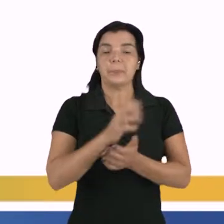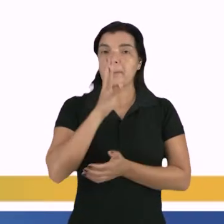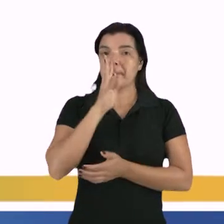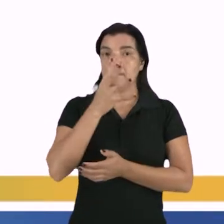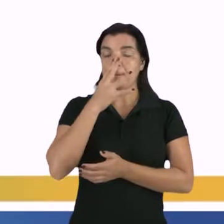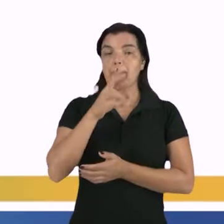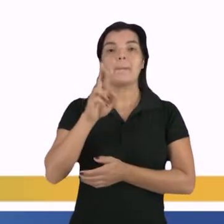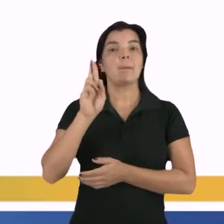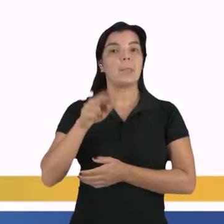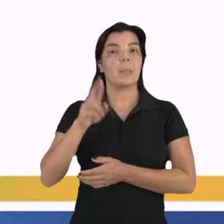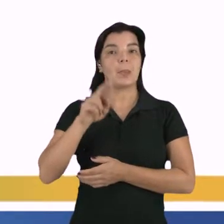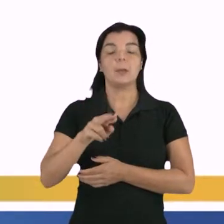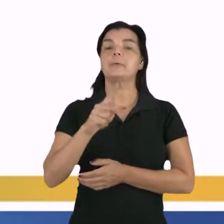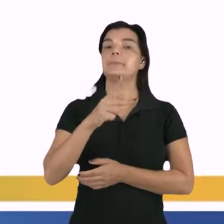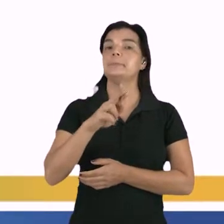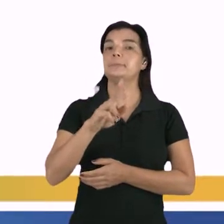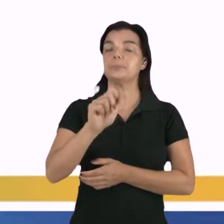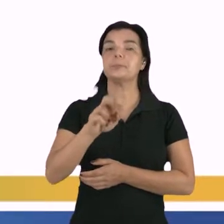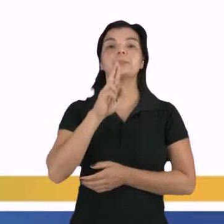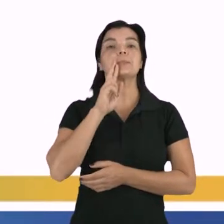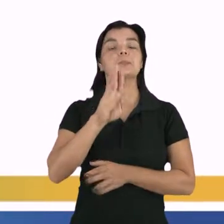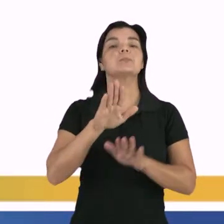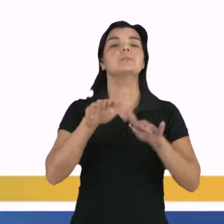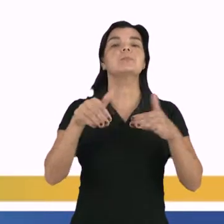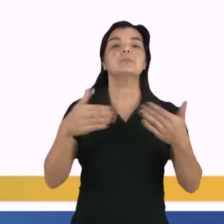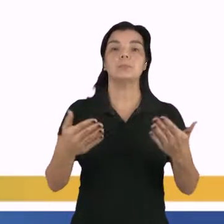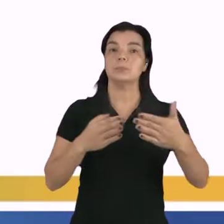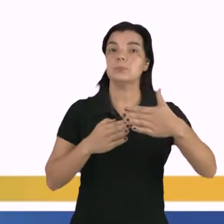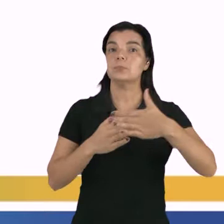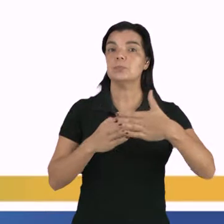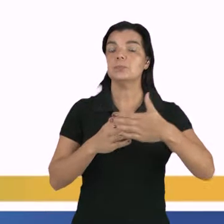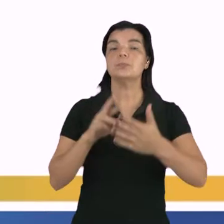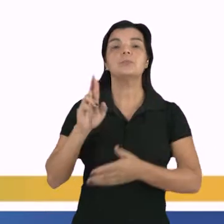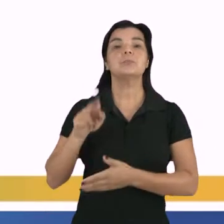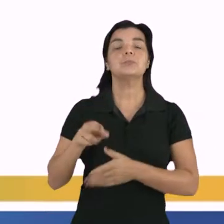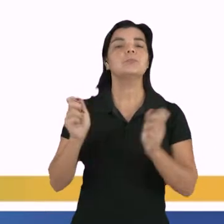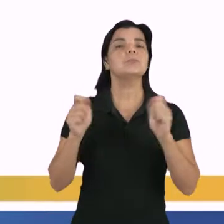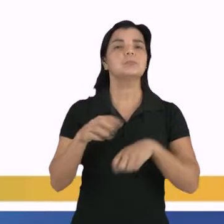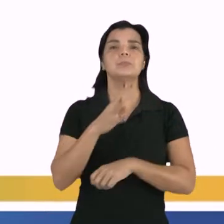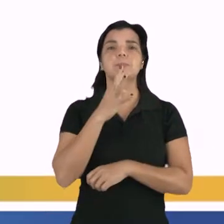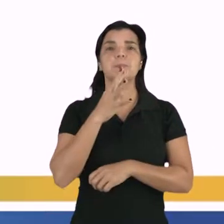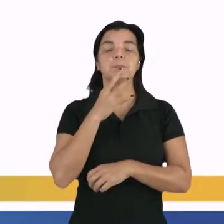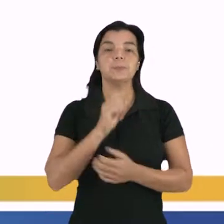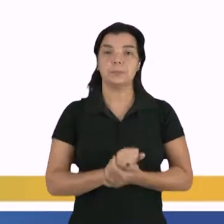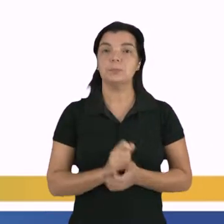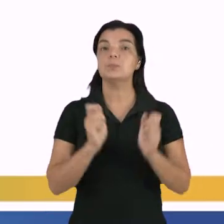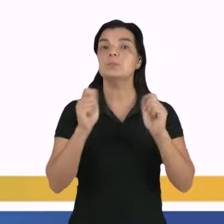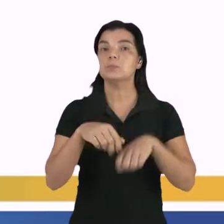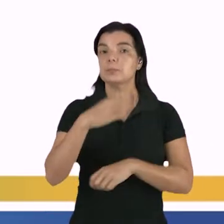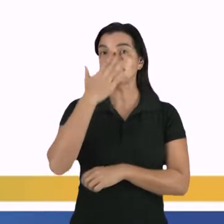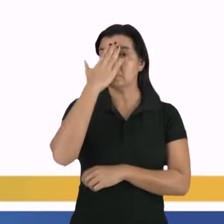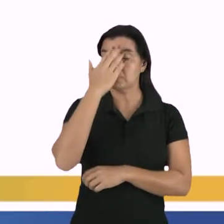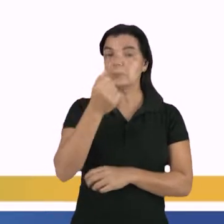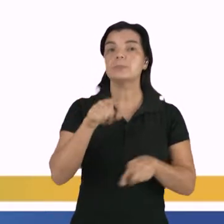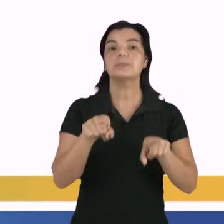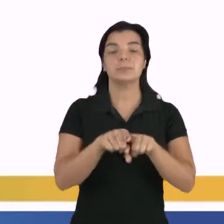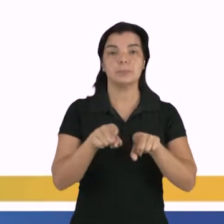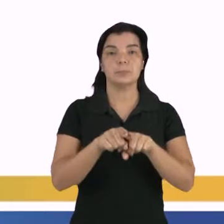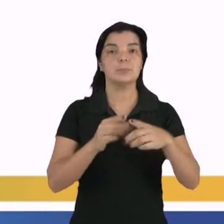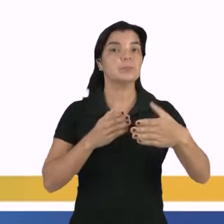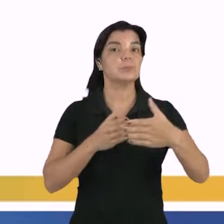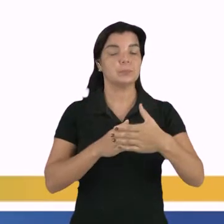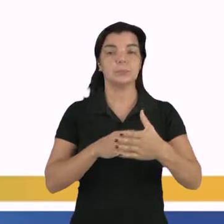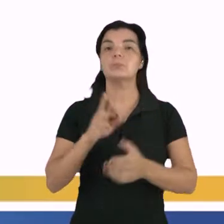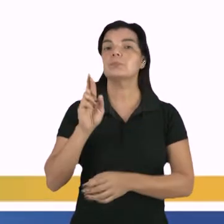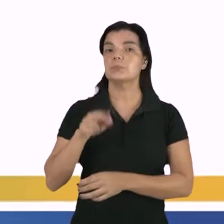Crítica da Razão Pura, ele responde quais são os limites da razão, o que eu posso conhecer, o que eu posso saber. Então, estabelecendo